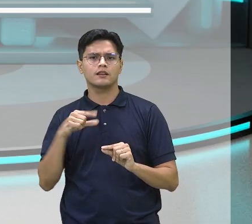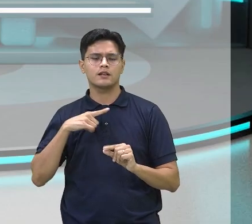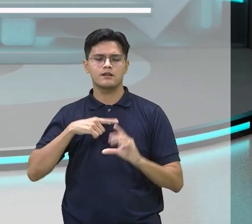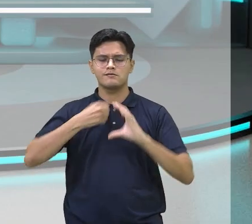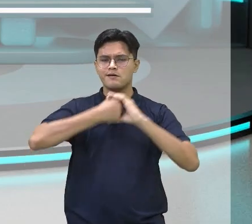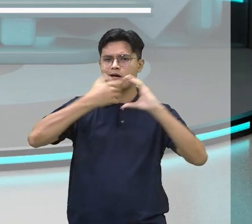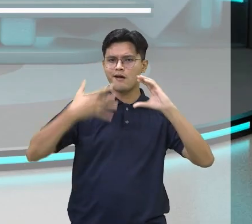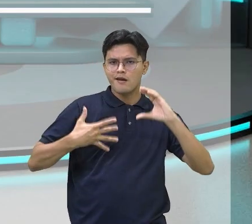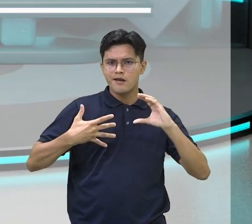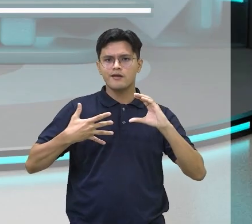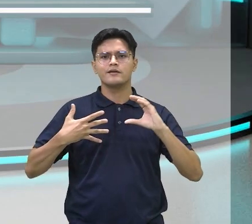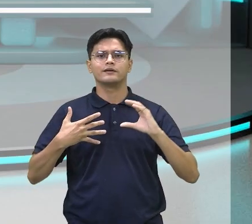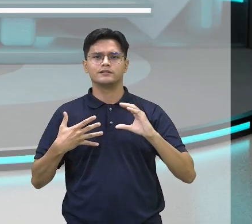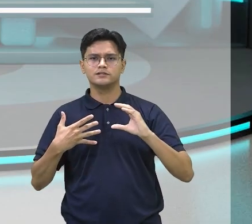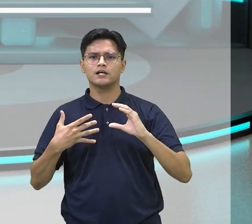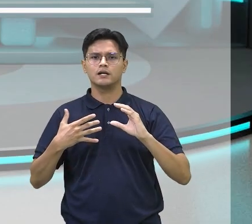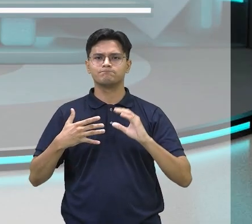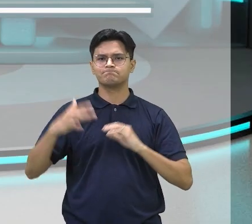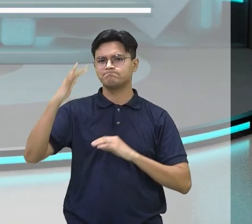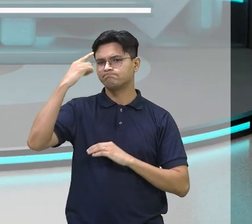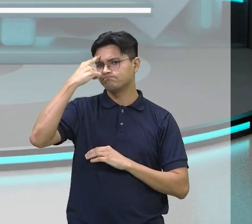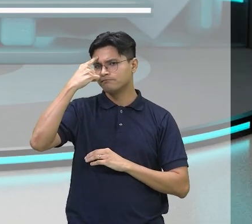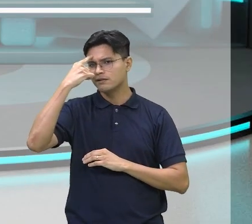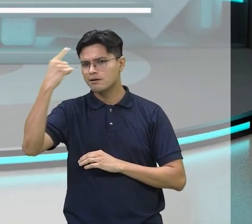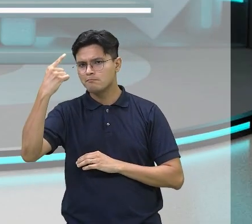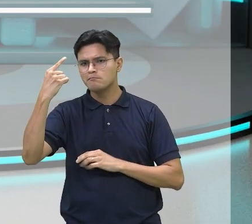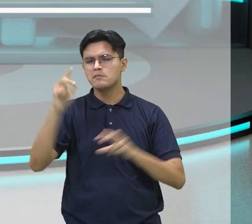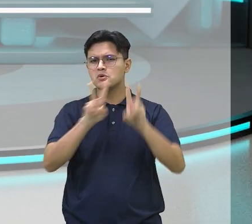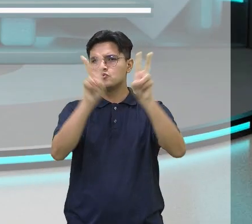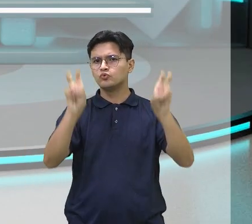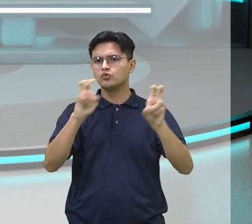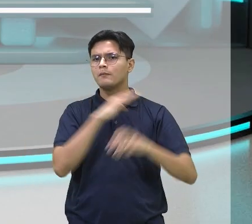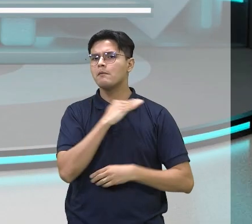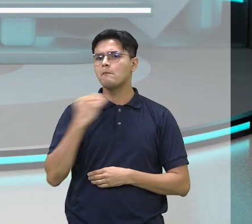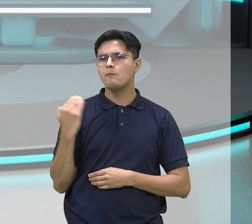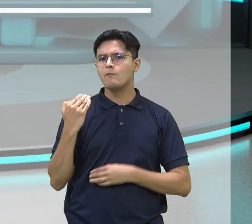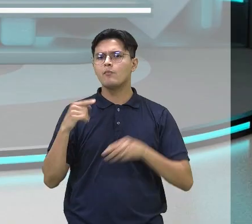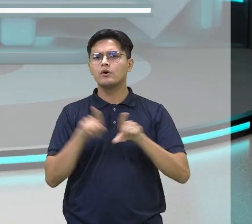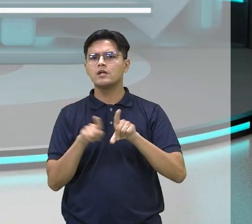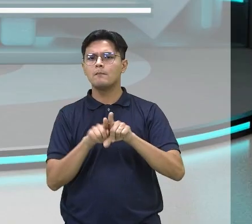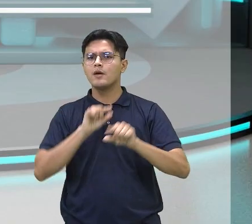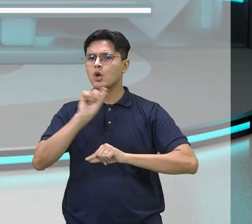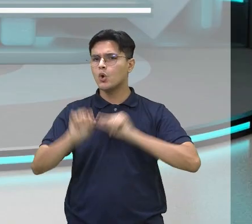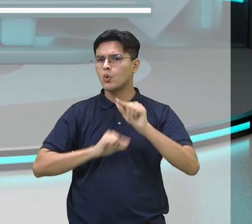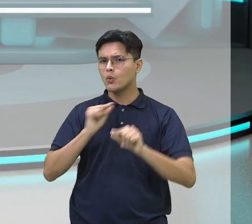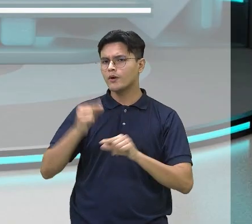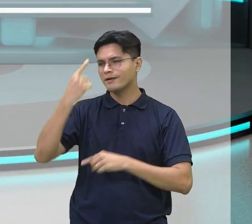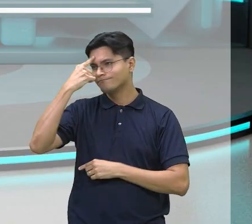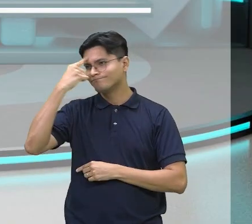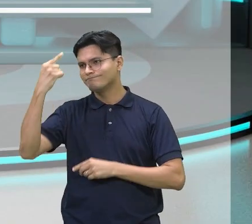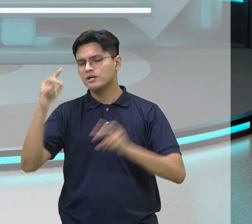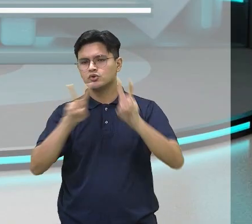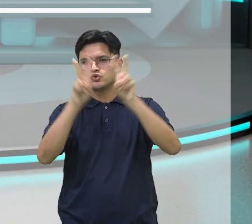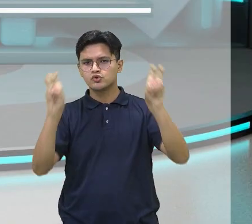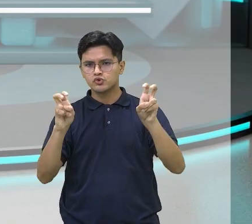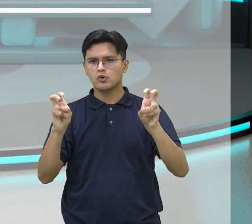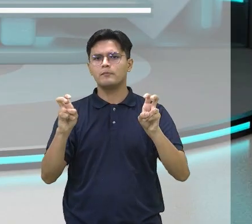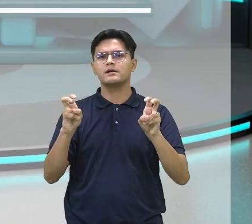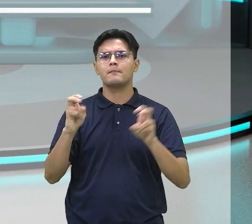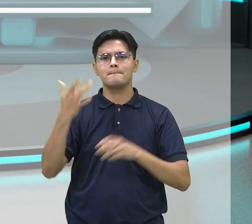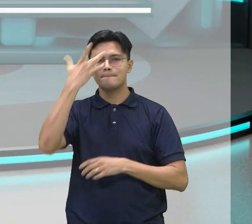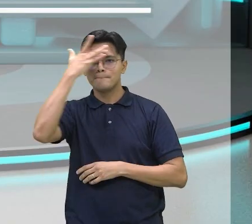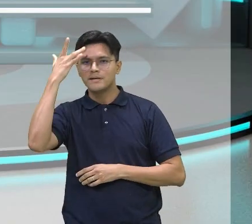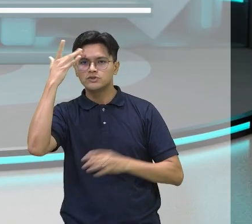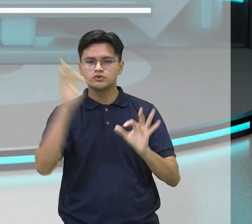mais que a gente pode verificar nesse poema? A idealização do ente querido perdido, a presença de um tom melancólico